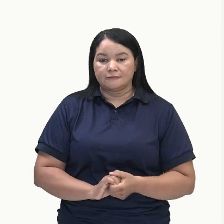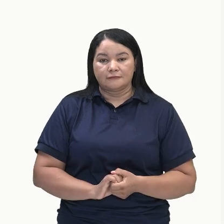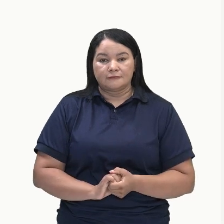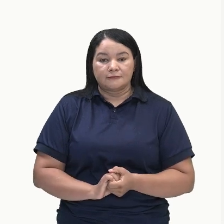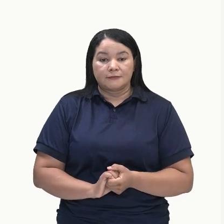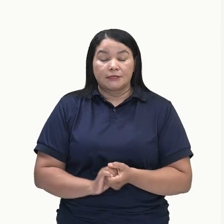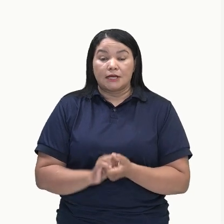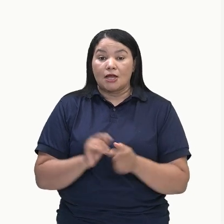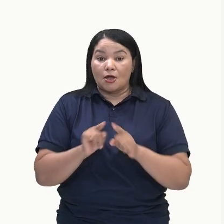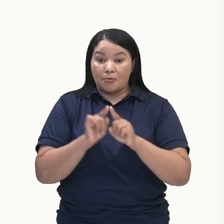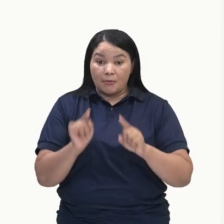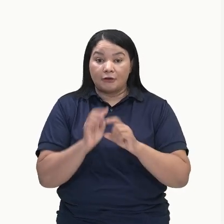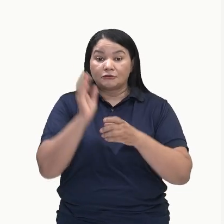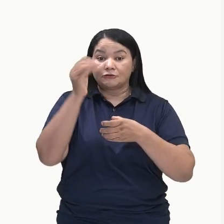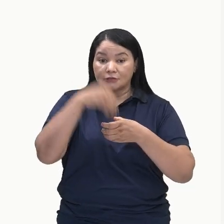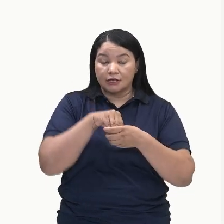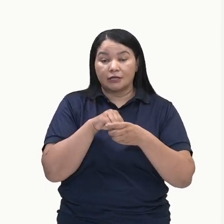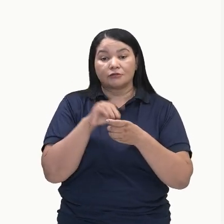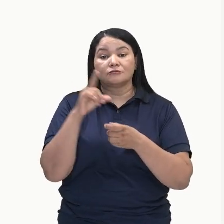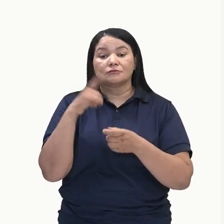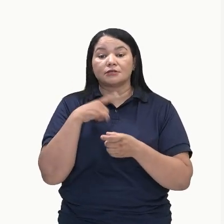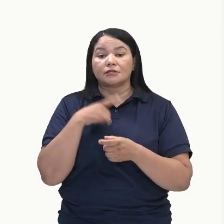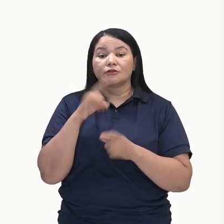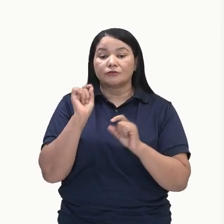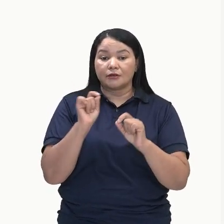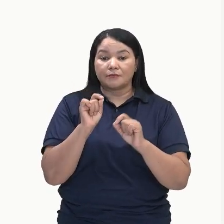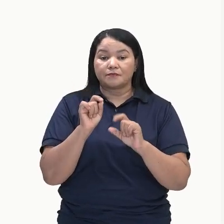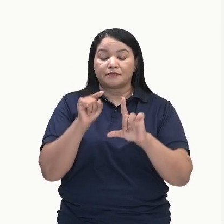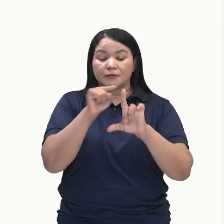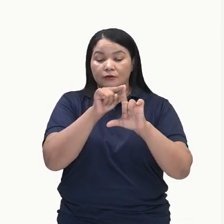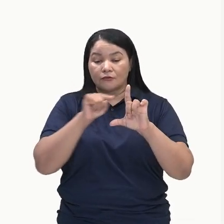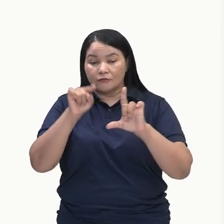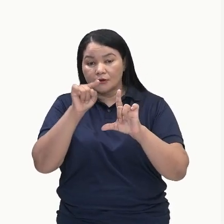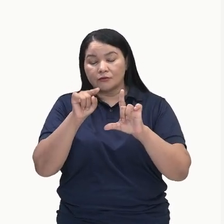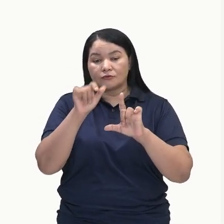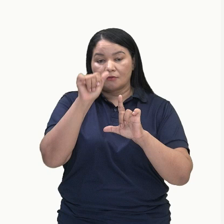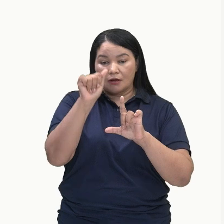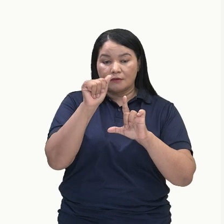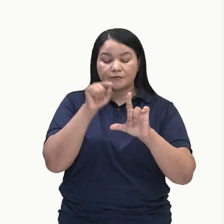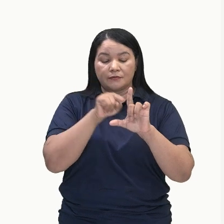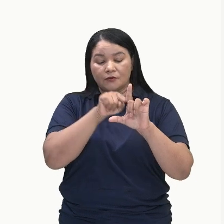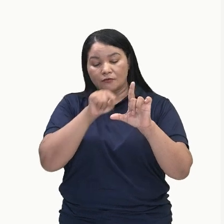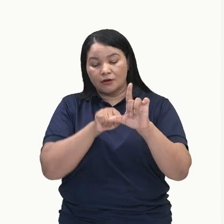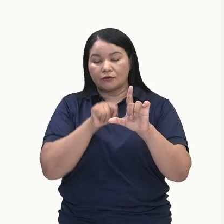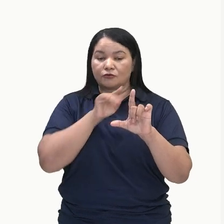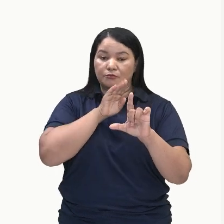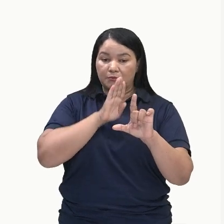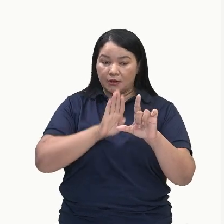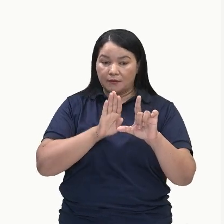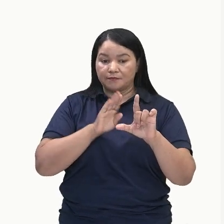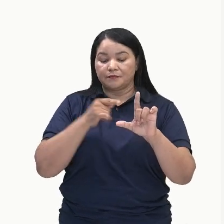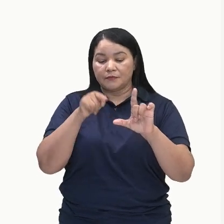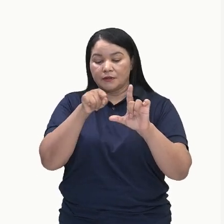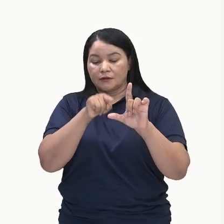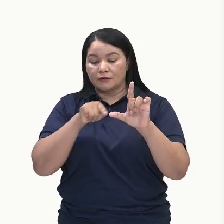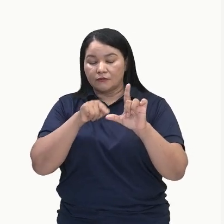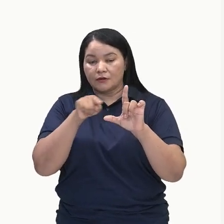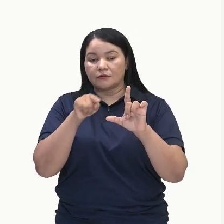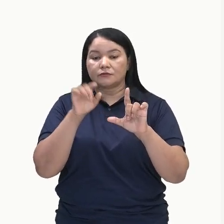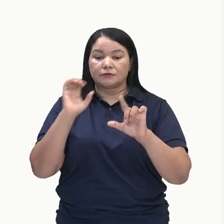do triângulo haverá o ângulo A, o ângulo B e o ângulo